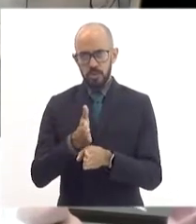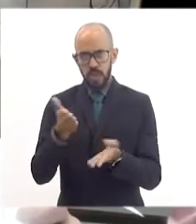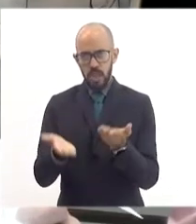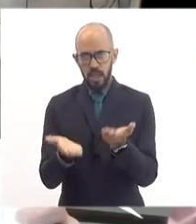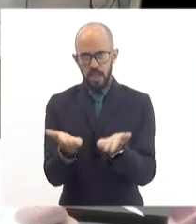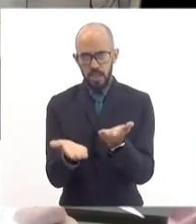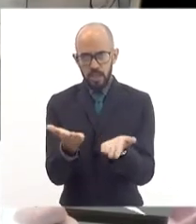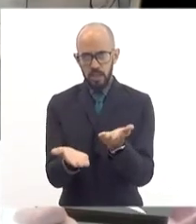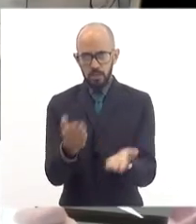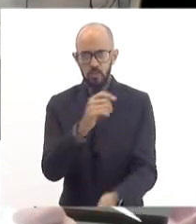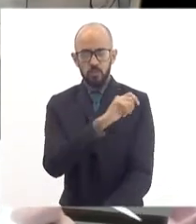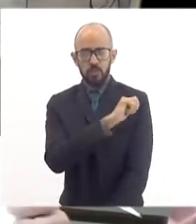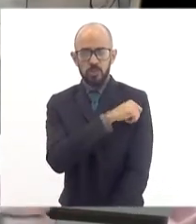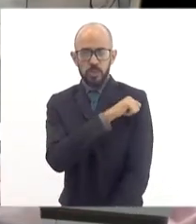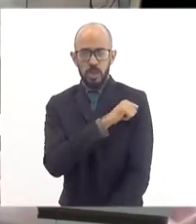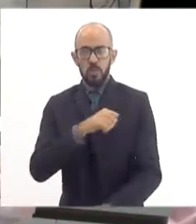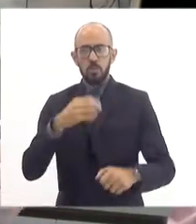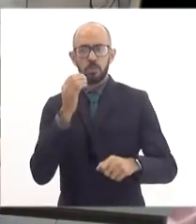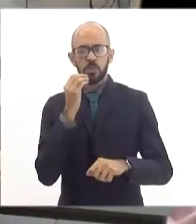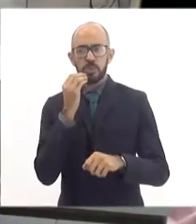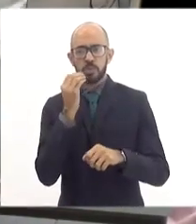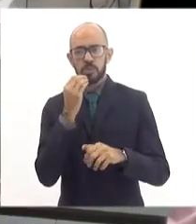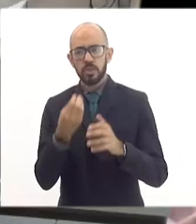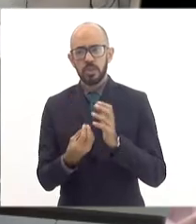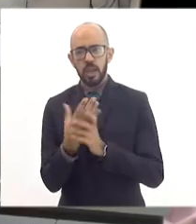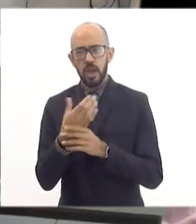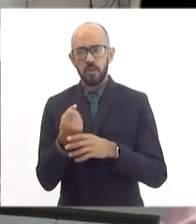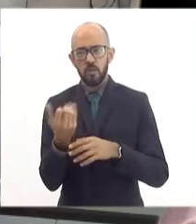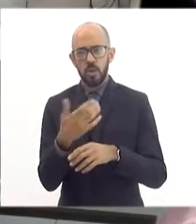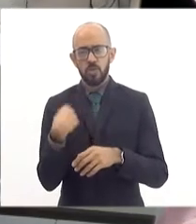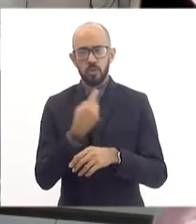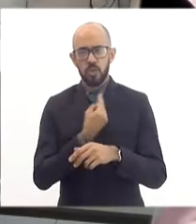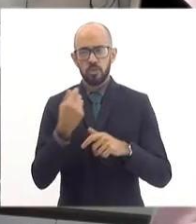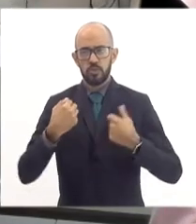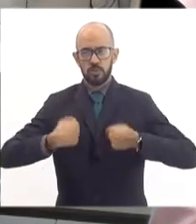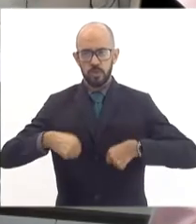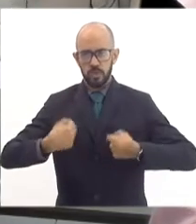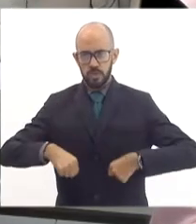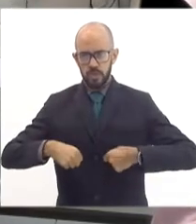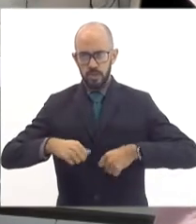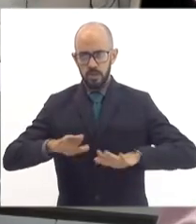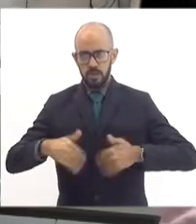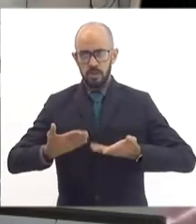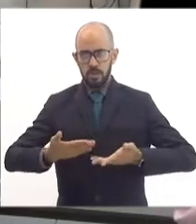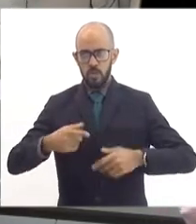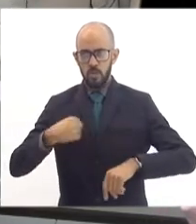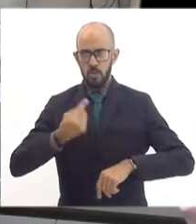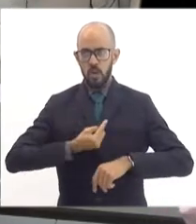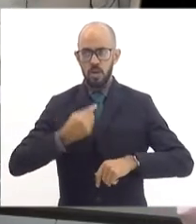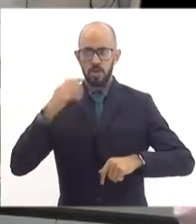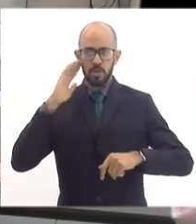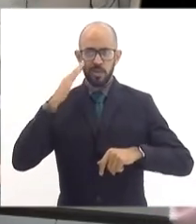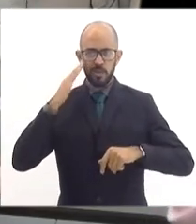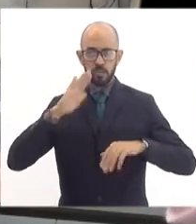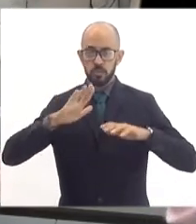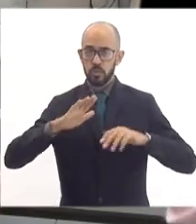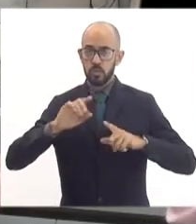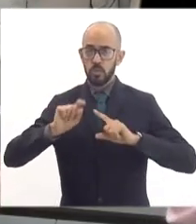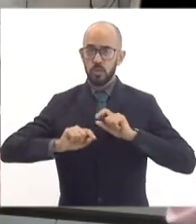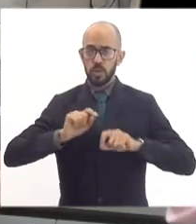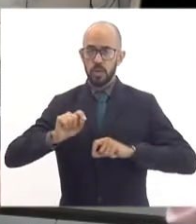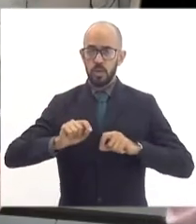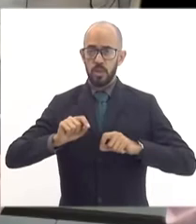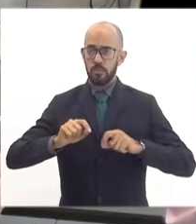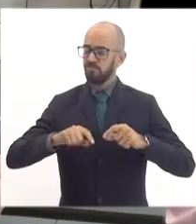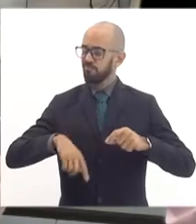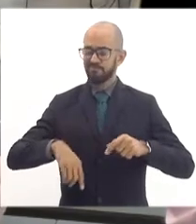automaticamente à medida que a gente tivesse necessidade. Então, nosso entendimento, embora não tenhamos nada contrário, mas é que não